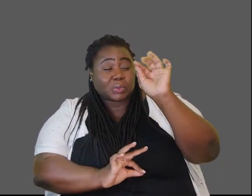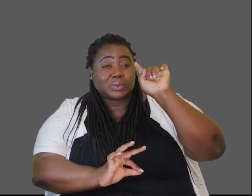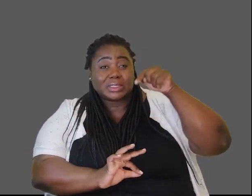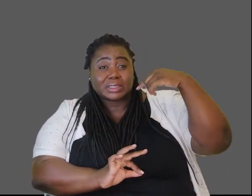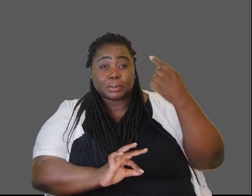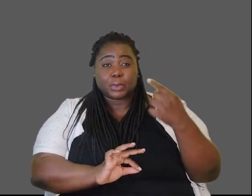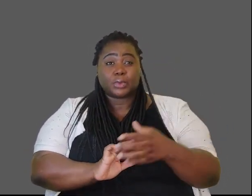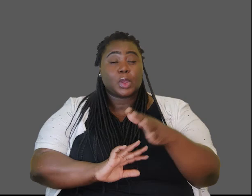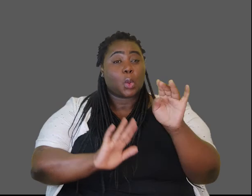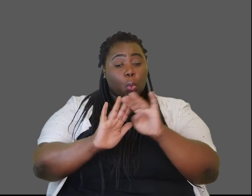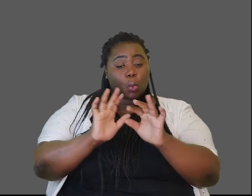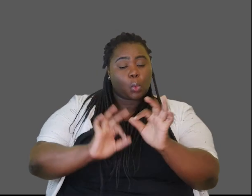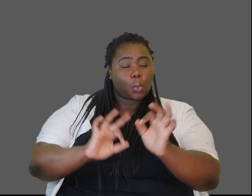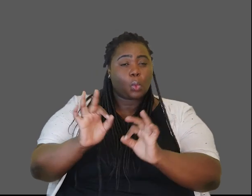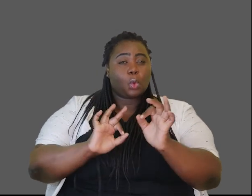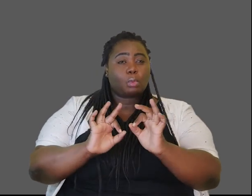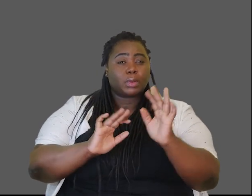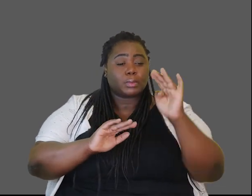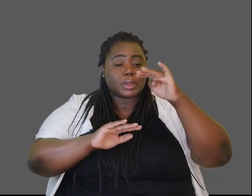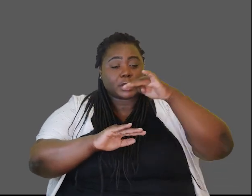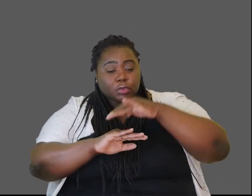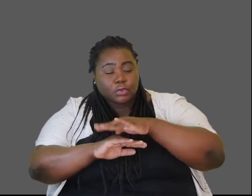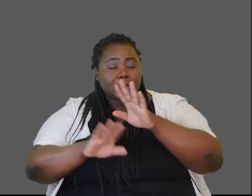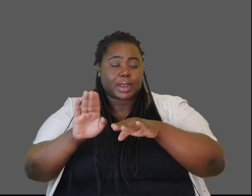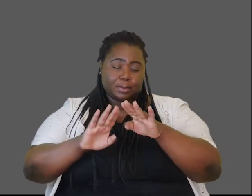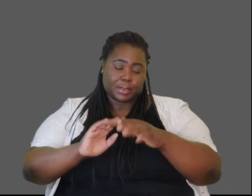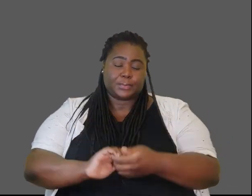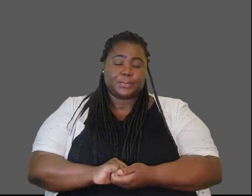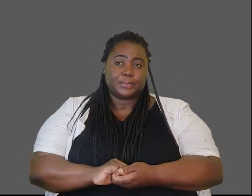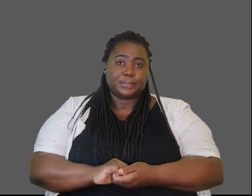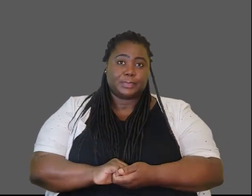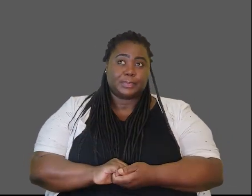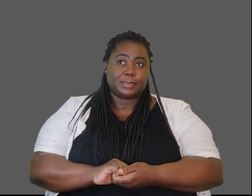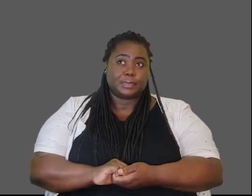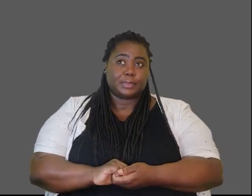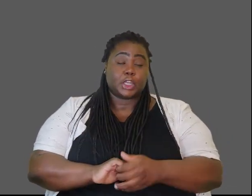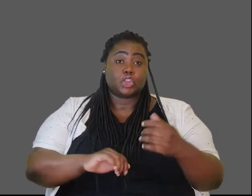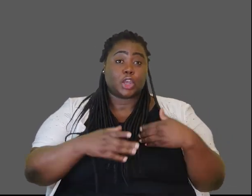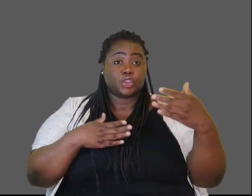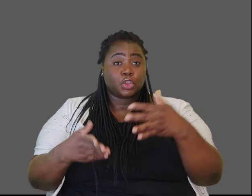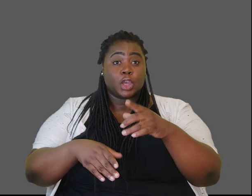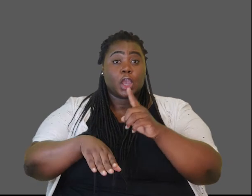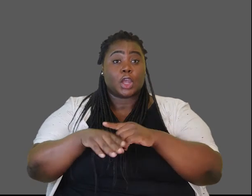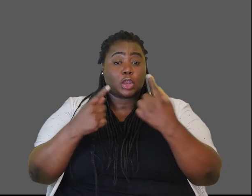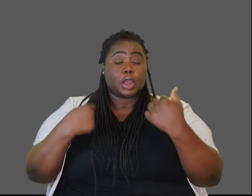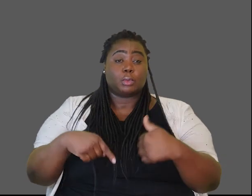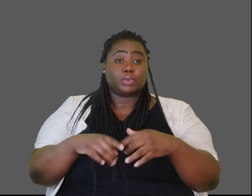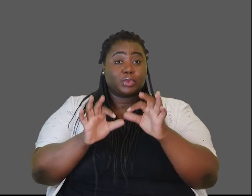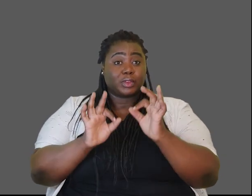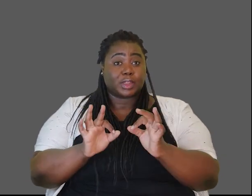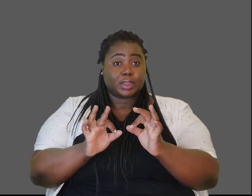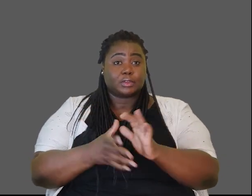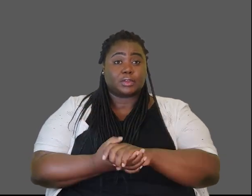depois, conforme os planos, se inclinar novamente para leste e colocar-se já na posição que a levaria a entrar